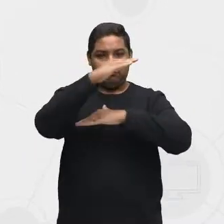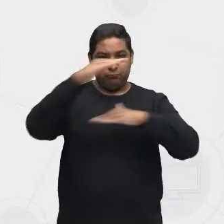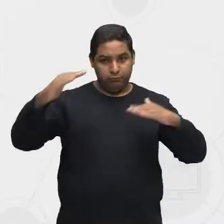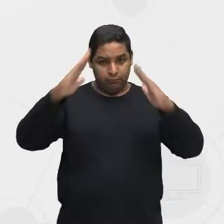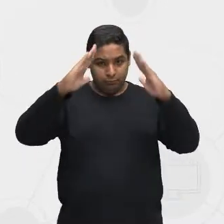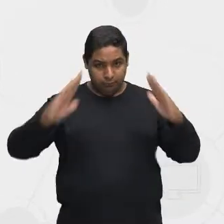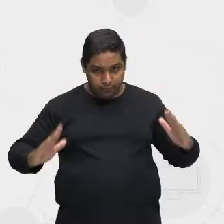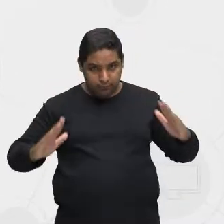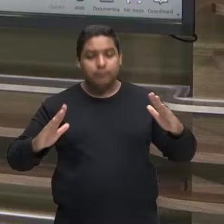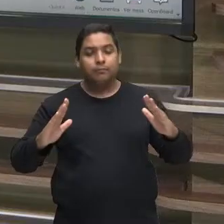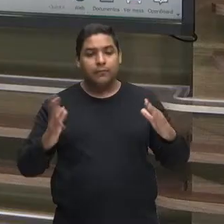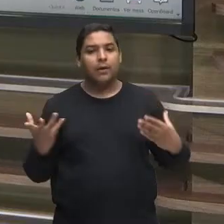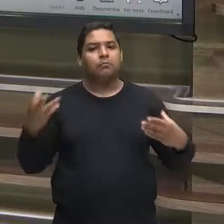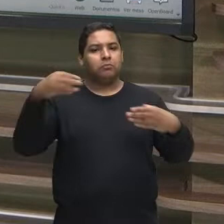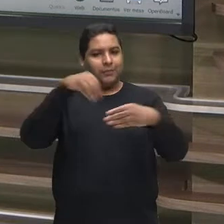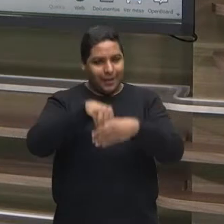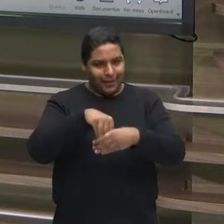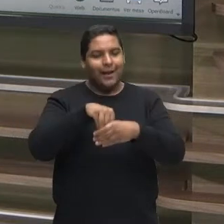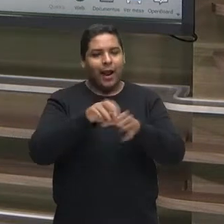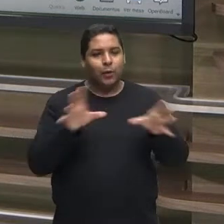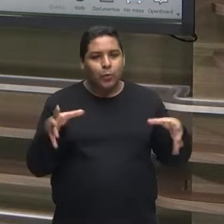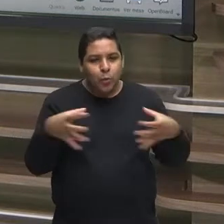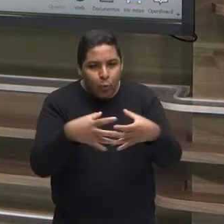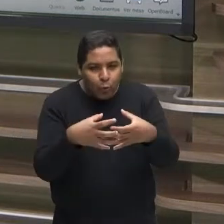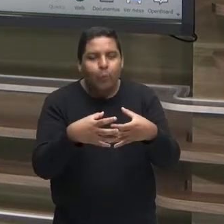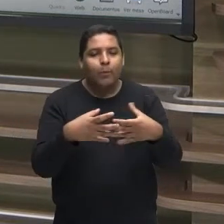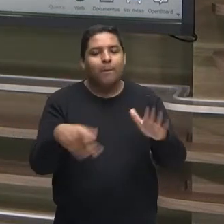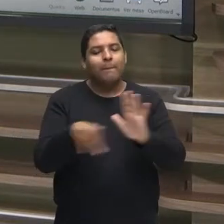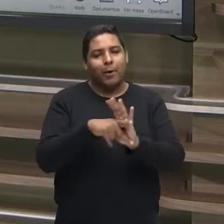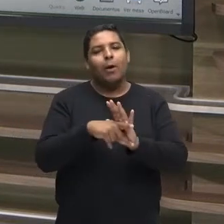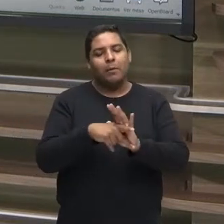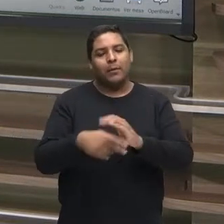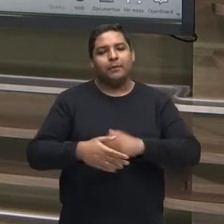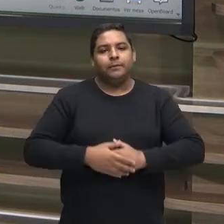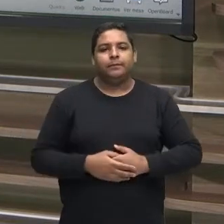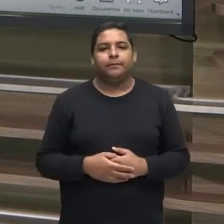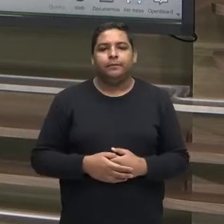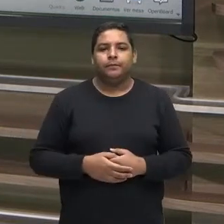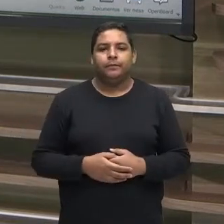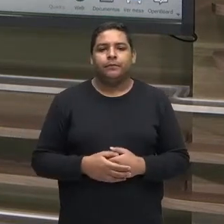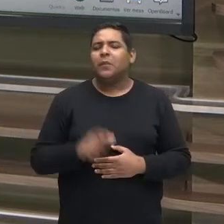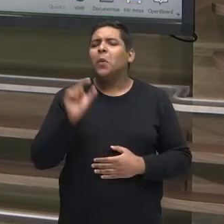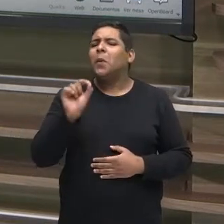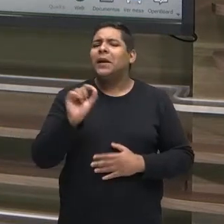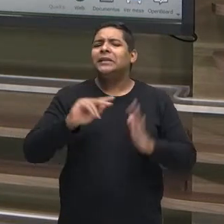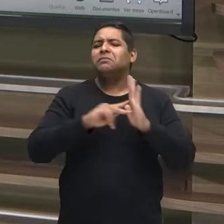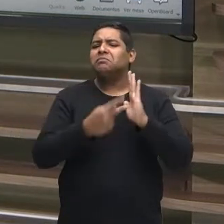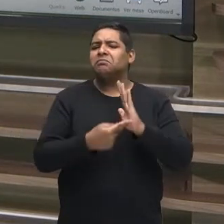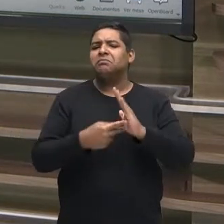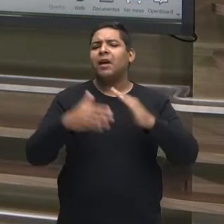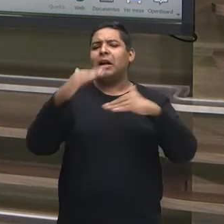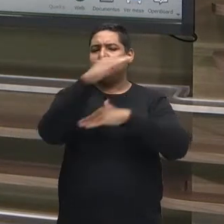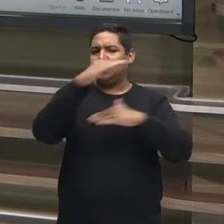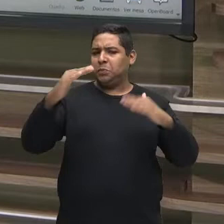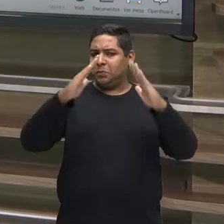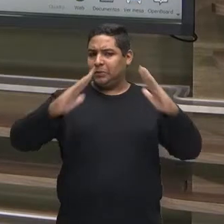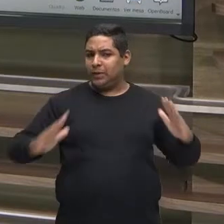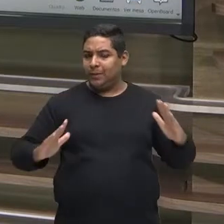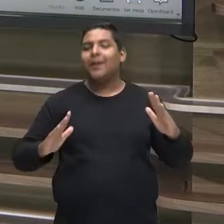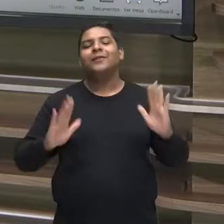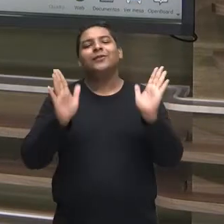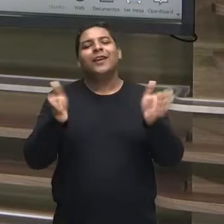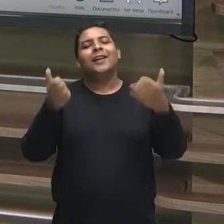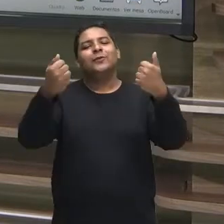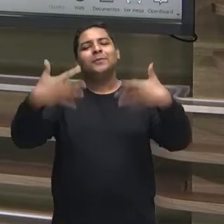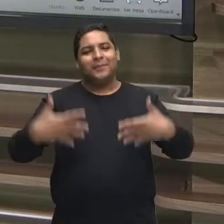que pertence à família dos quadriláteros. Mas o que é um trapézio? Ora, o trapézio, como eu já